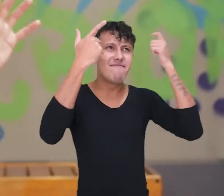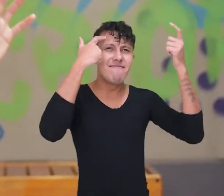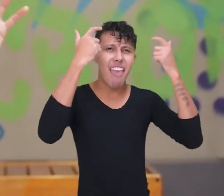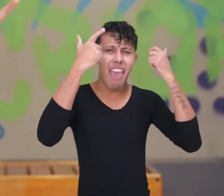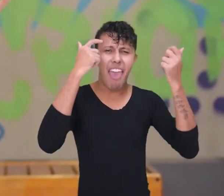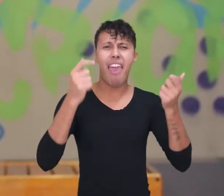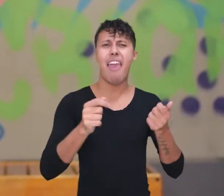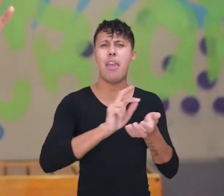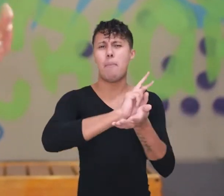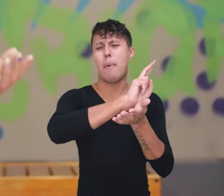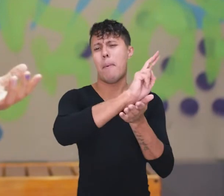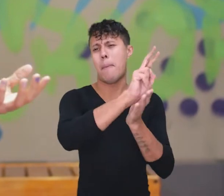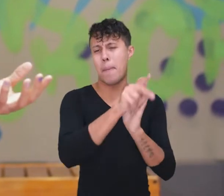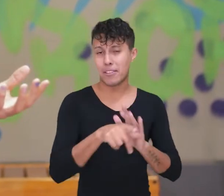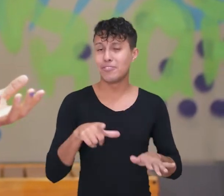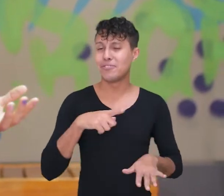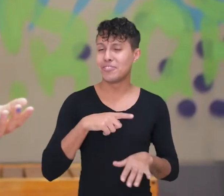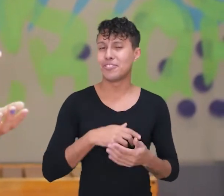ideias. Então,